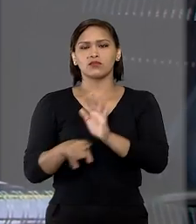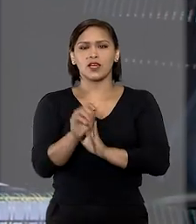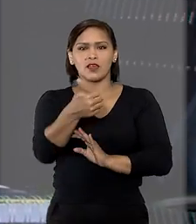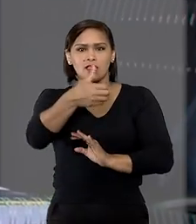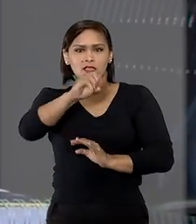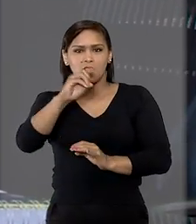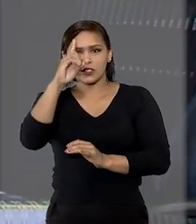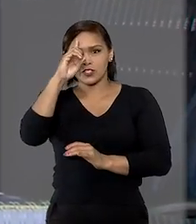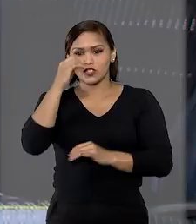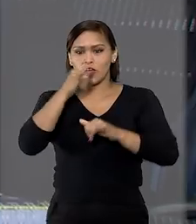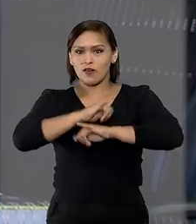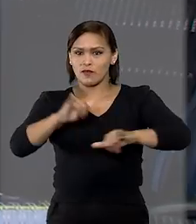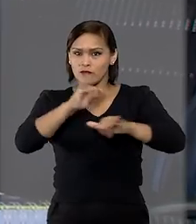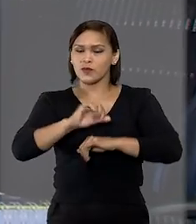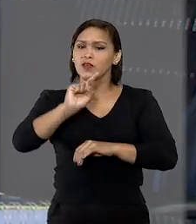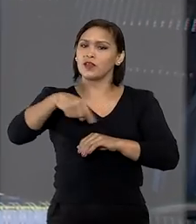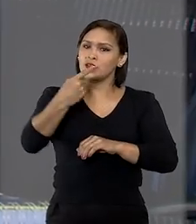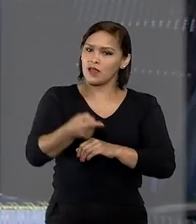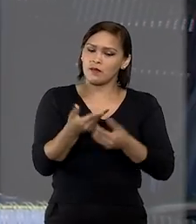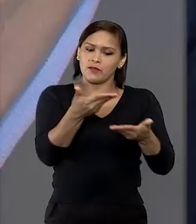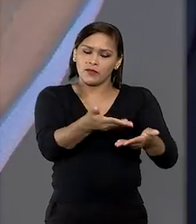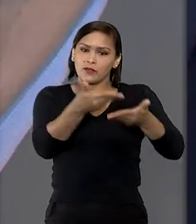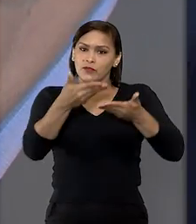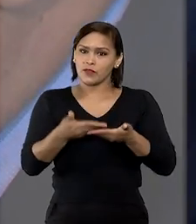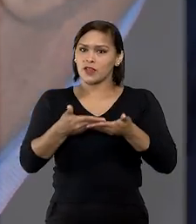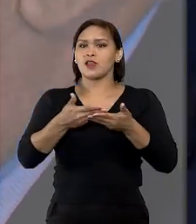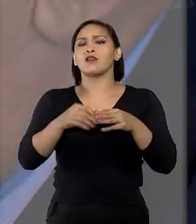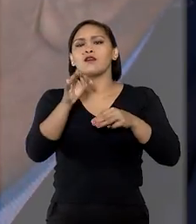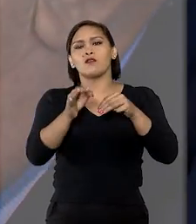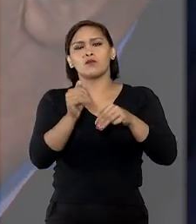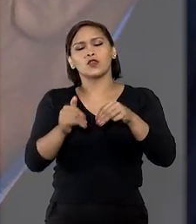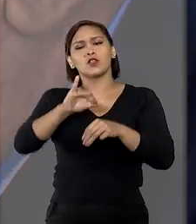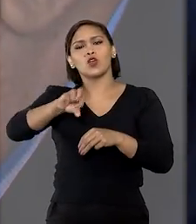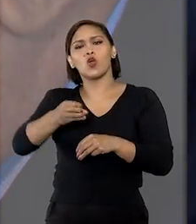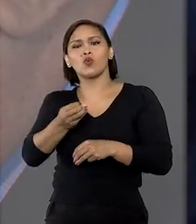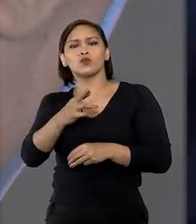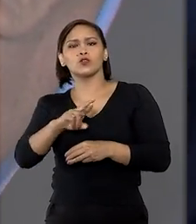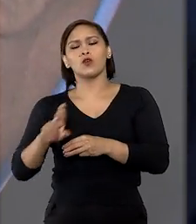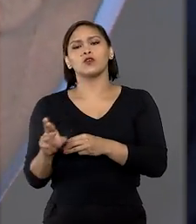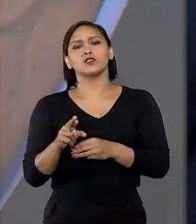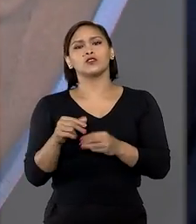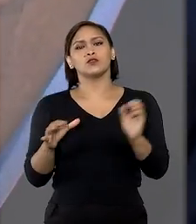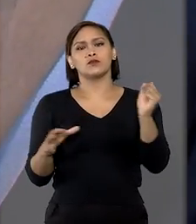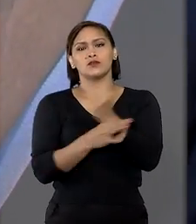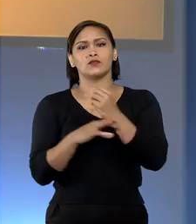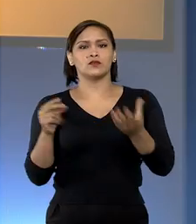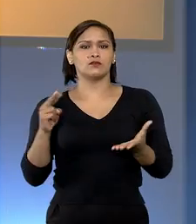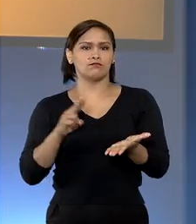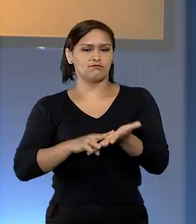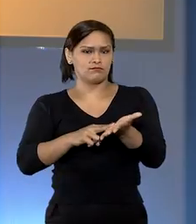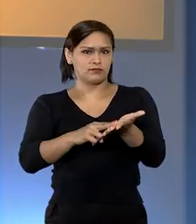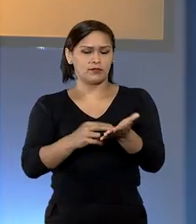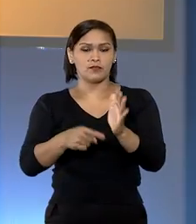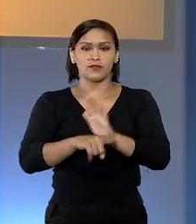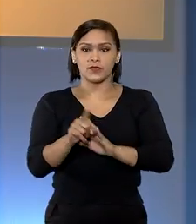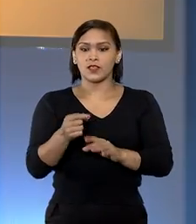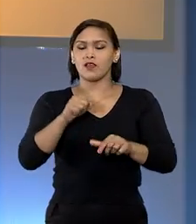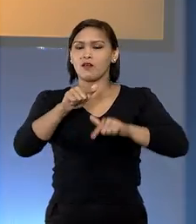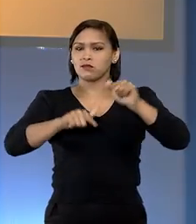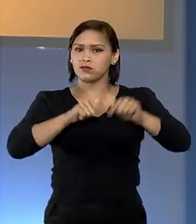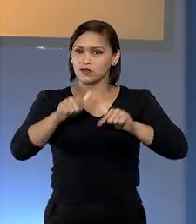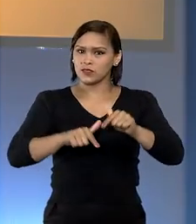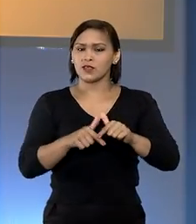e após recebê-las o ministro Jorge Mussi decidirá sobre o pedido de liminar no mandado de segurança no Exercício